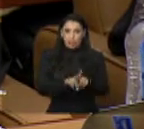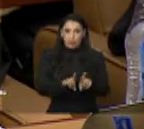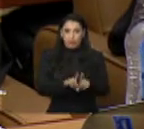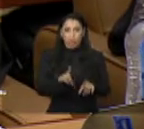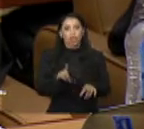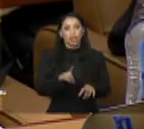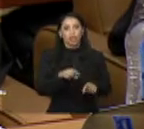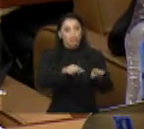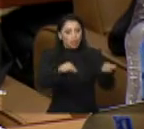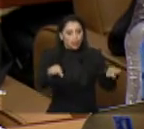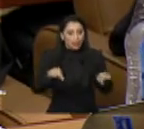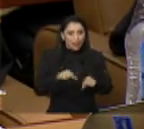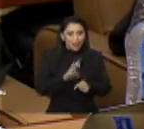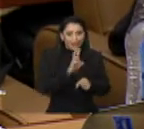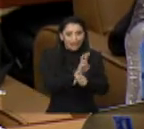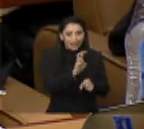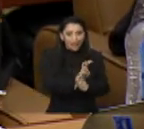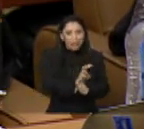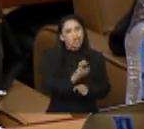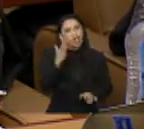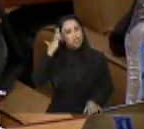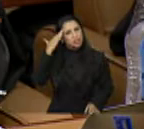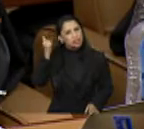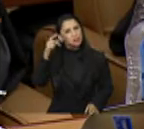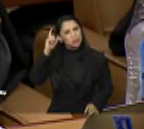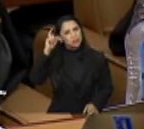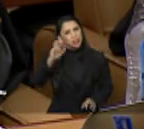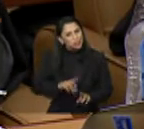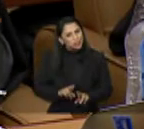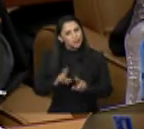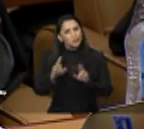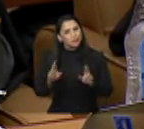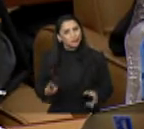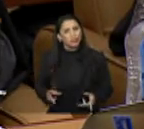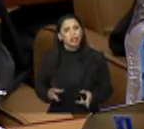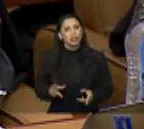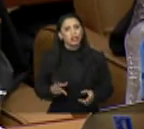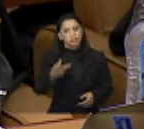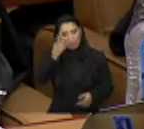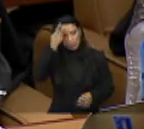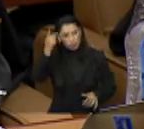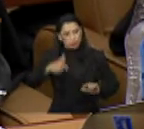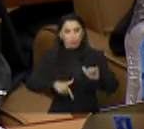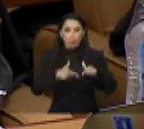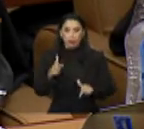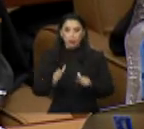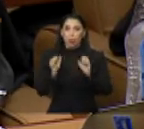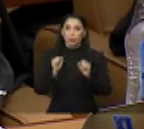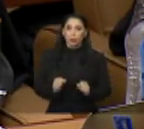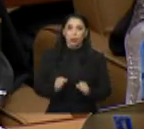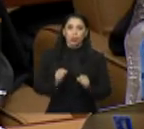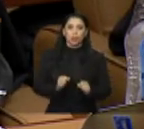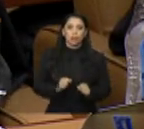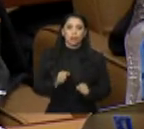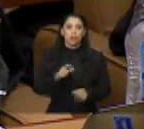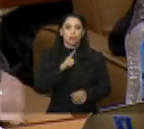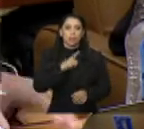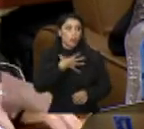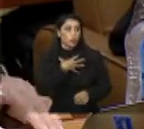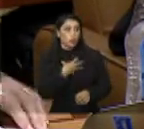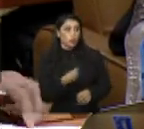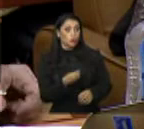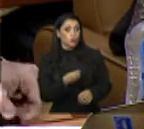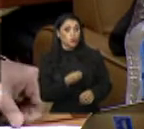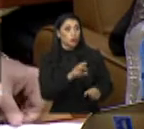com a sua creche e nós sabemos a diferença que faz da vida desses servidores a possibilidade de ter o filho numa